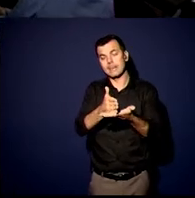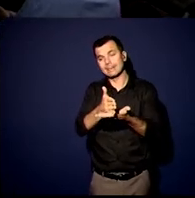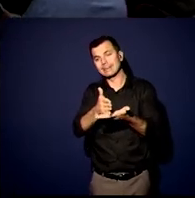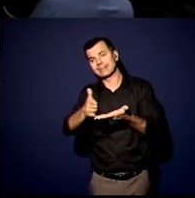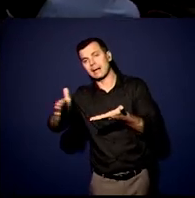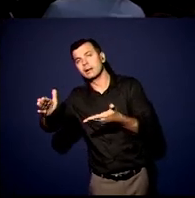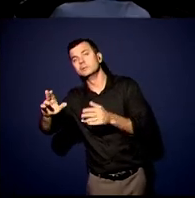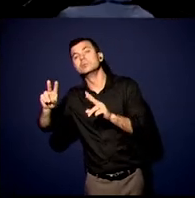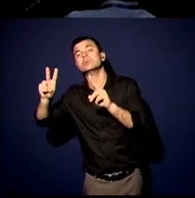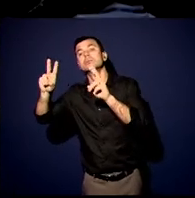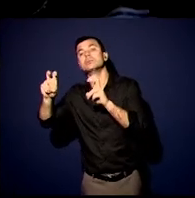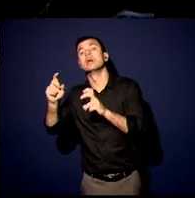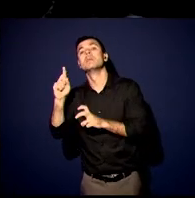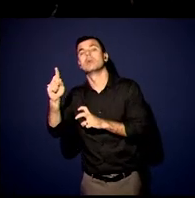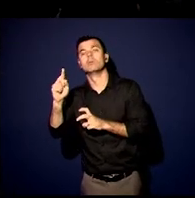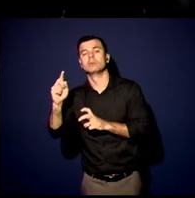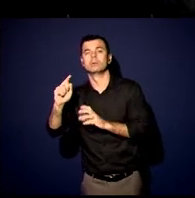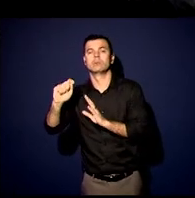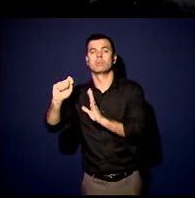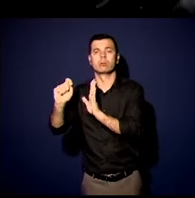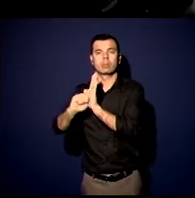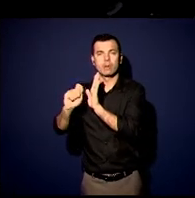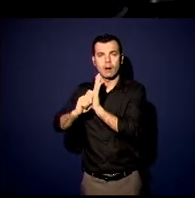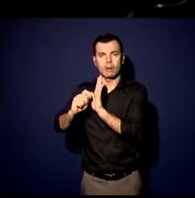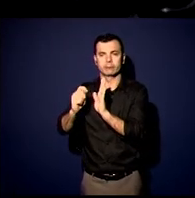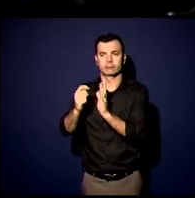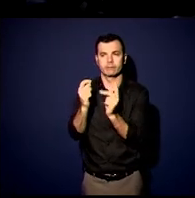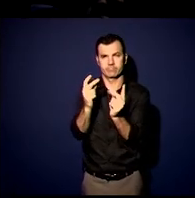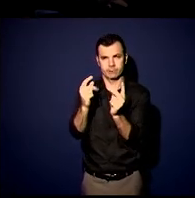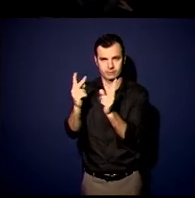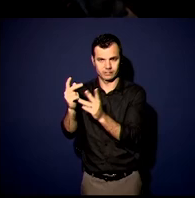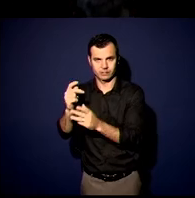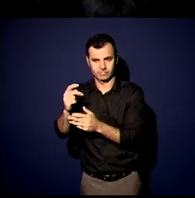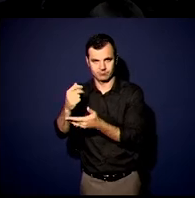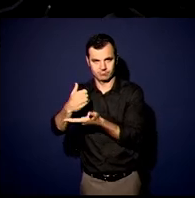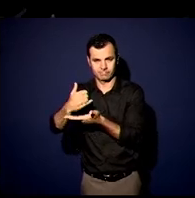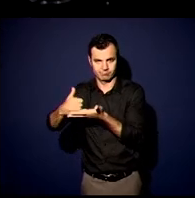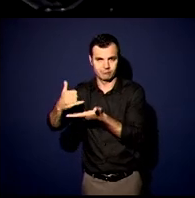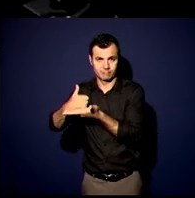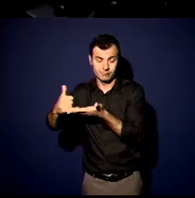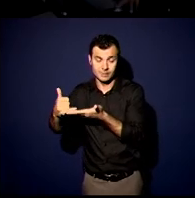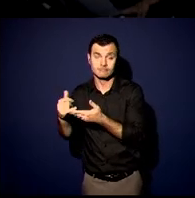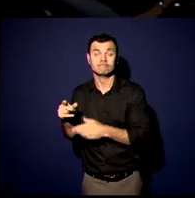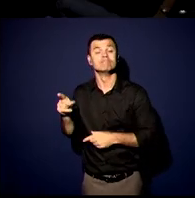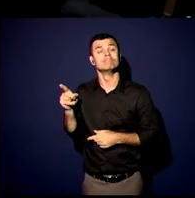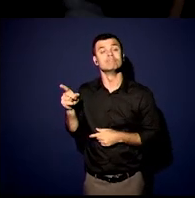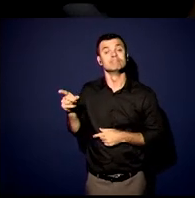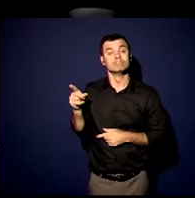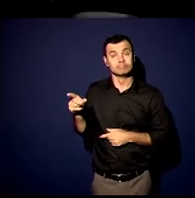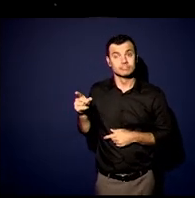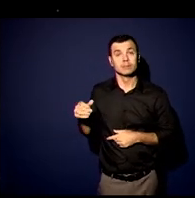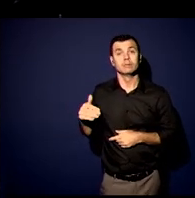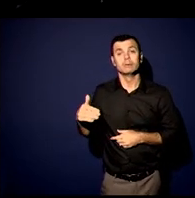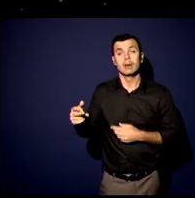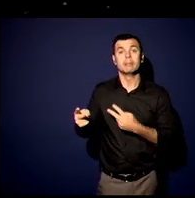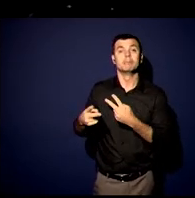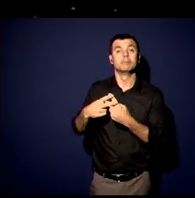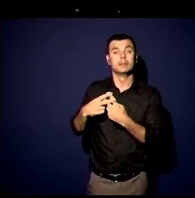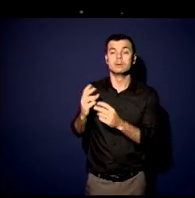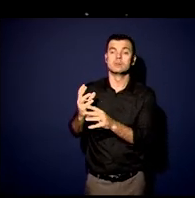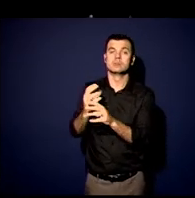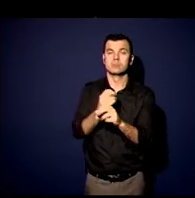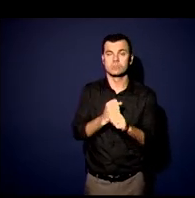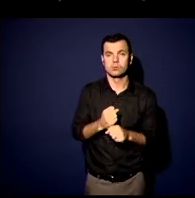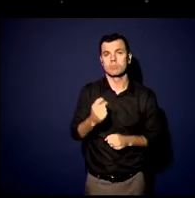drogas tráfico usuário Enfim então nós temos uma situação em que caminhamos para um milhão de preso se não houver